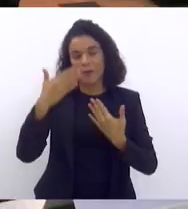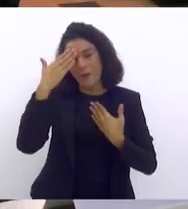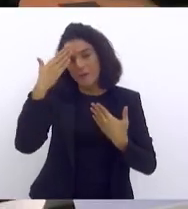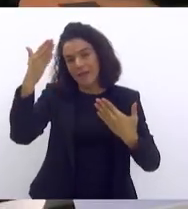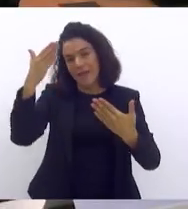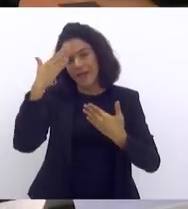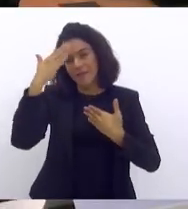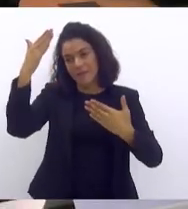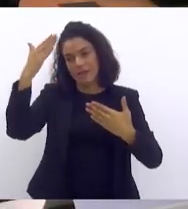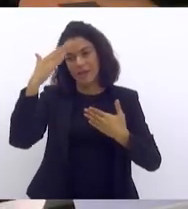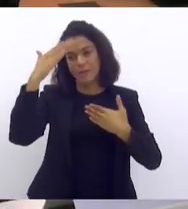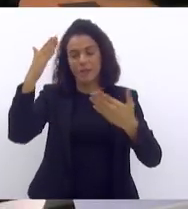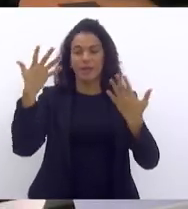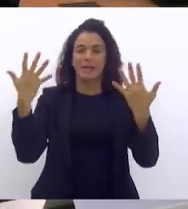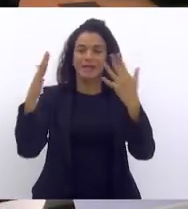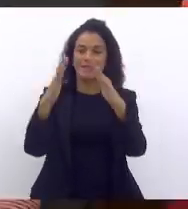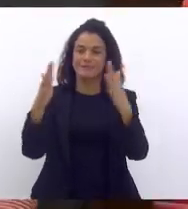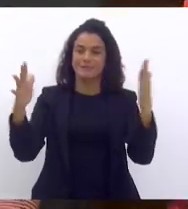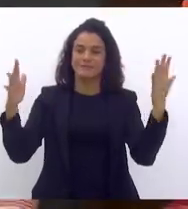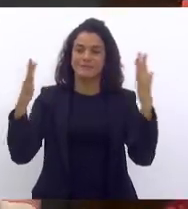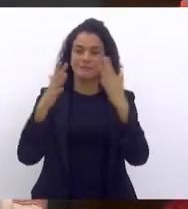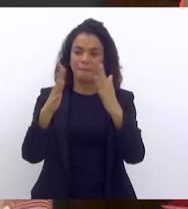Obrigada.